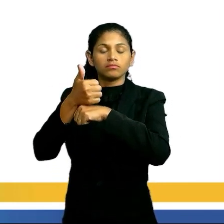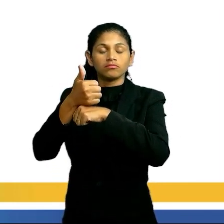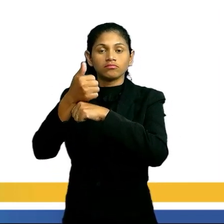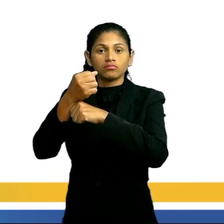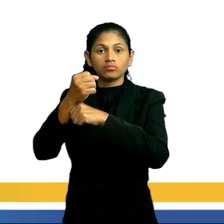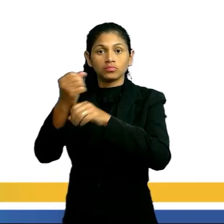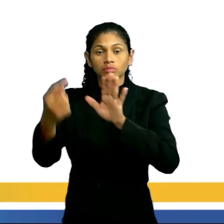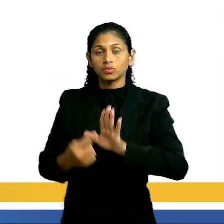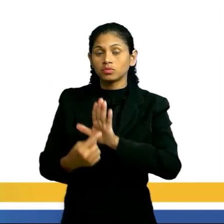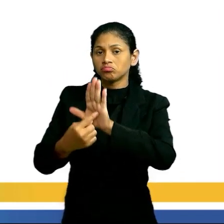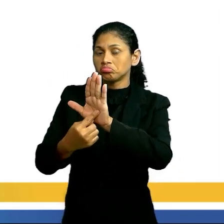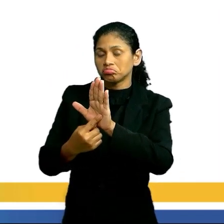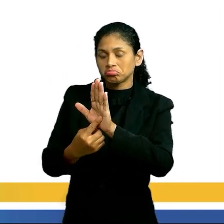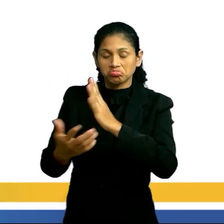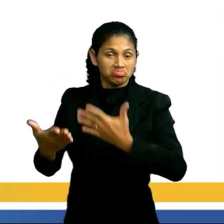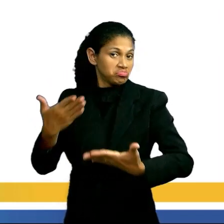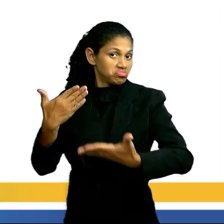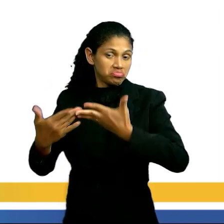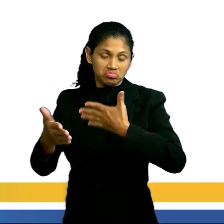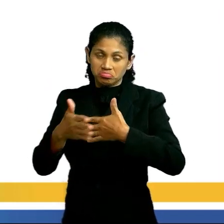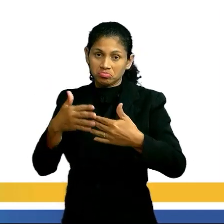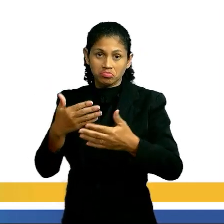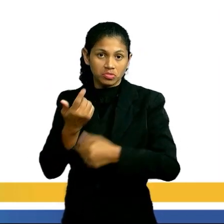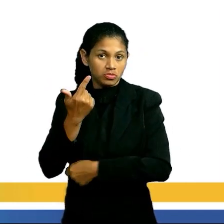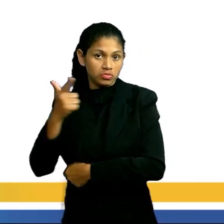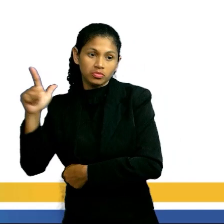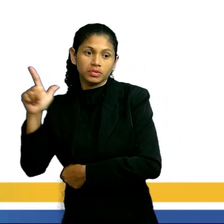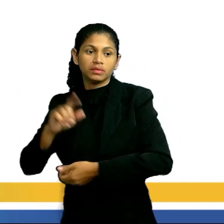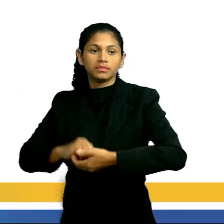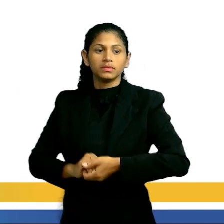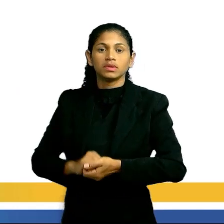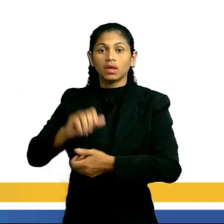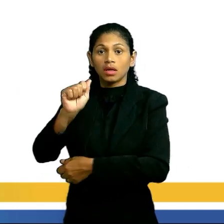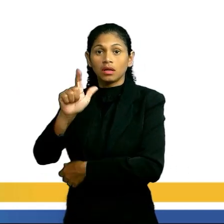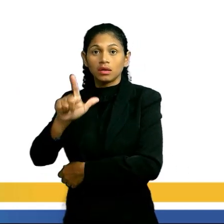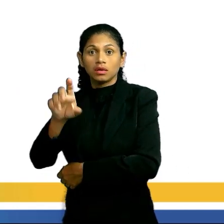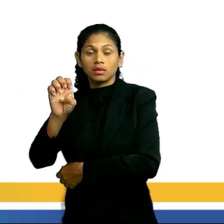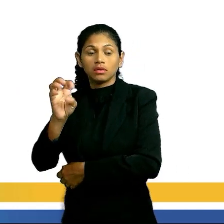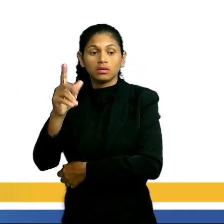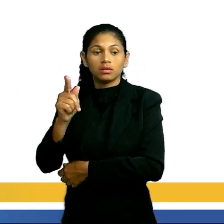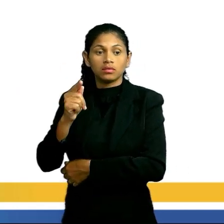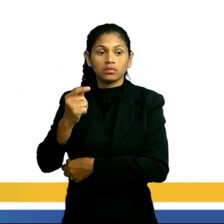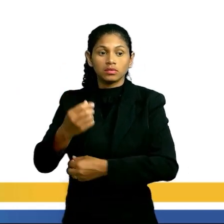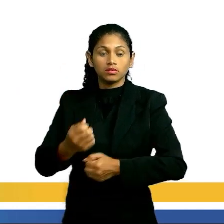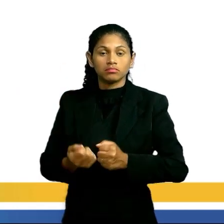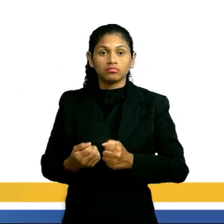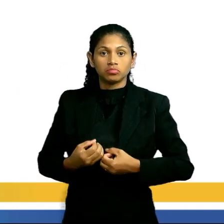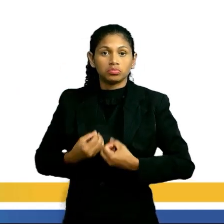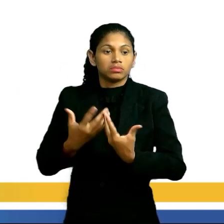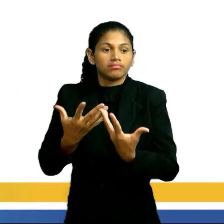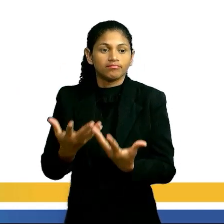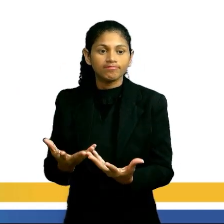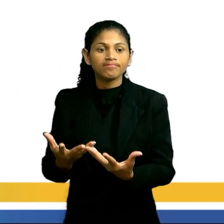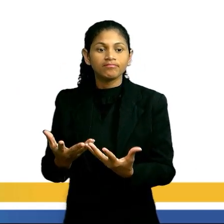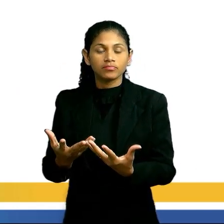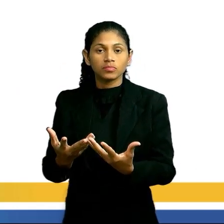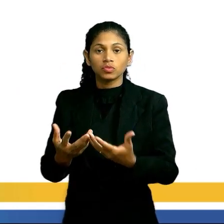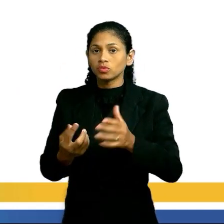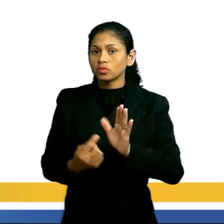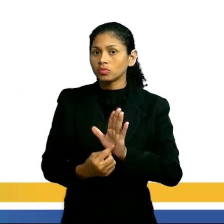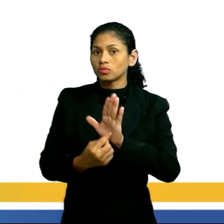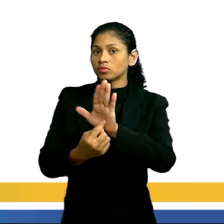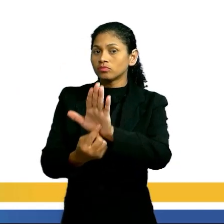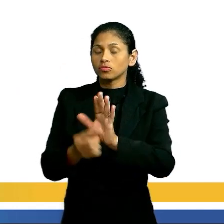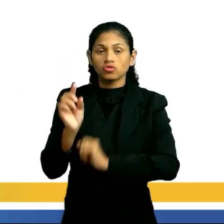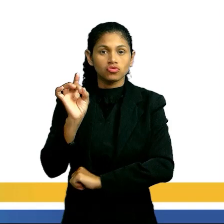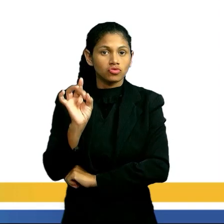independente do outro alelo. Alelo recessivo é aquele que só se expressa se ele vier junto com outro